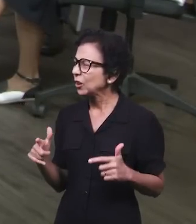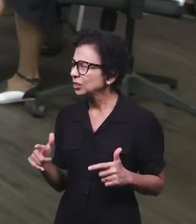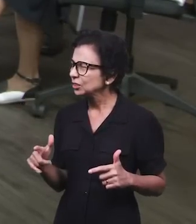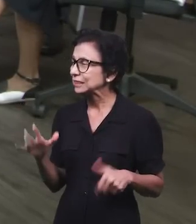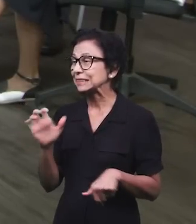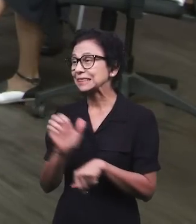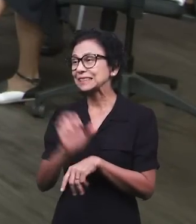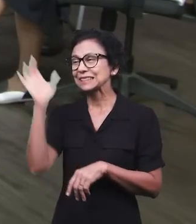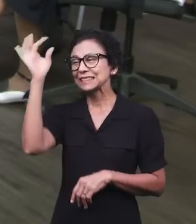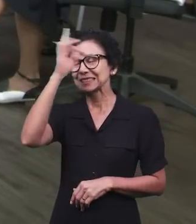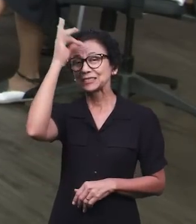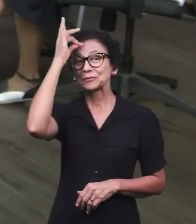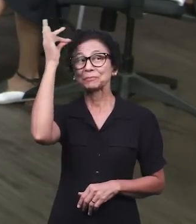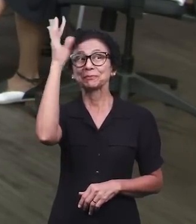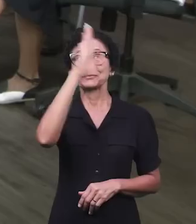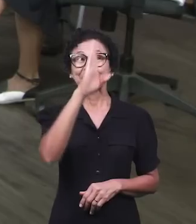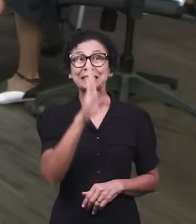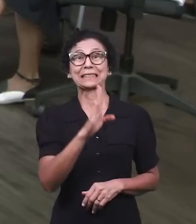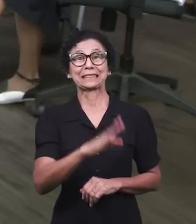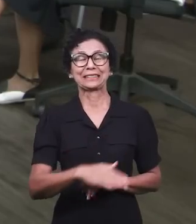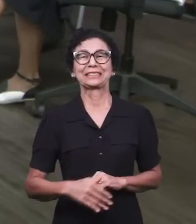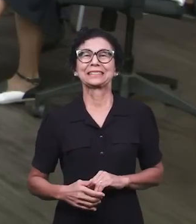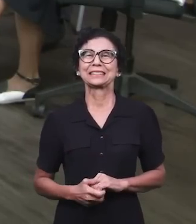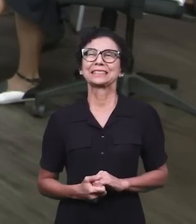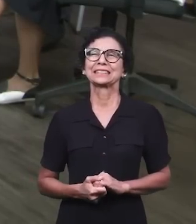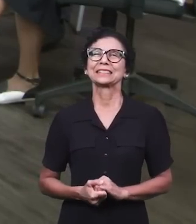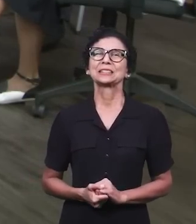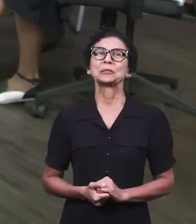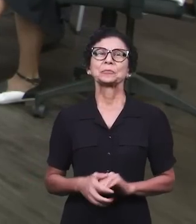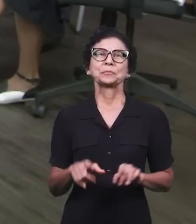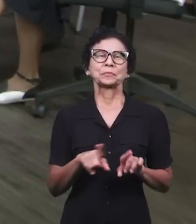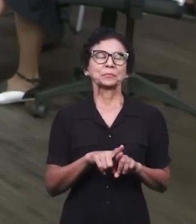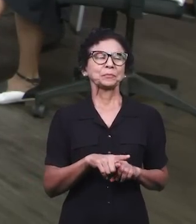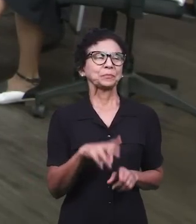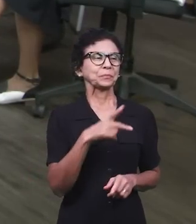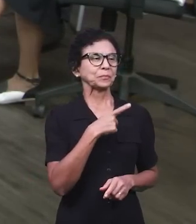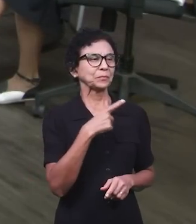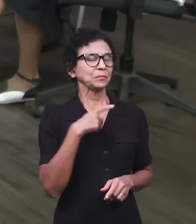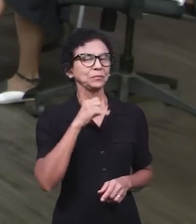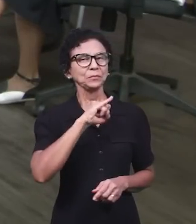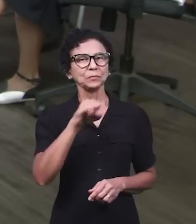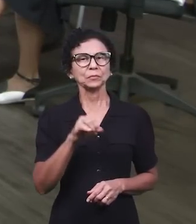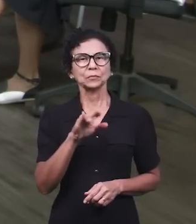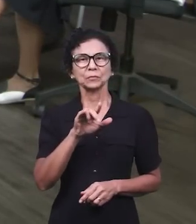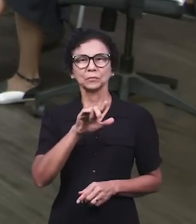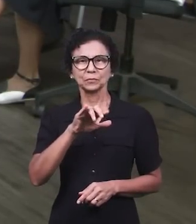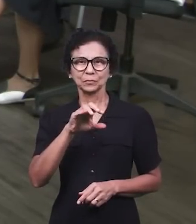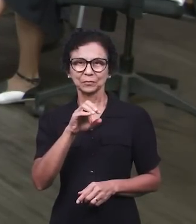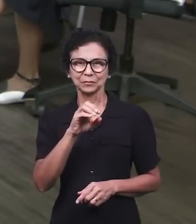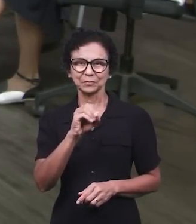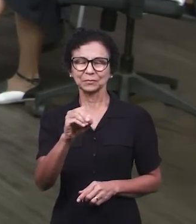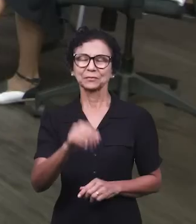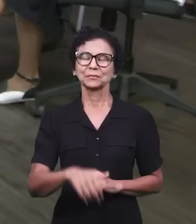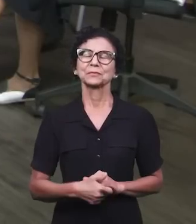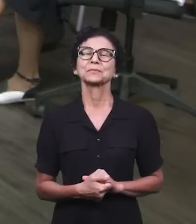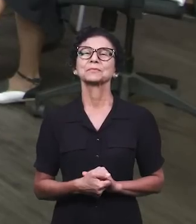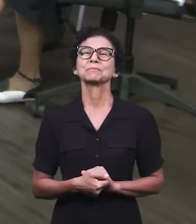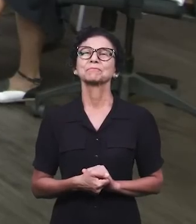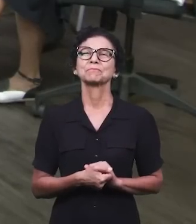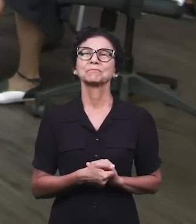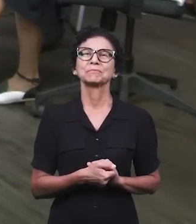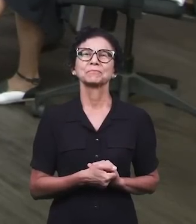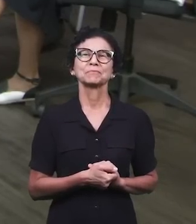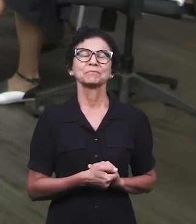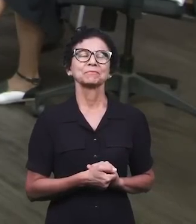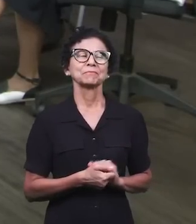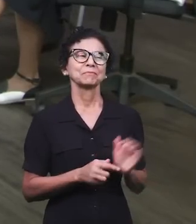creia. BR. E que são ovelhas do nosso querido pastor Júlio, que está hoje aqui e que vai responder as perguntas.